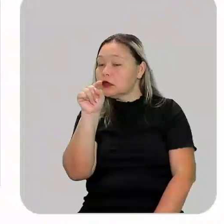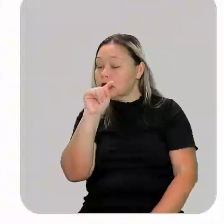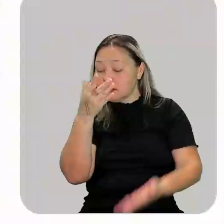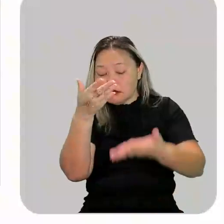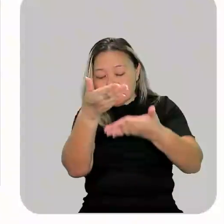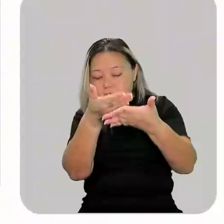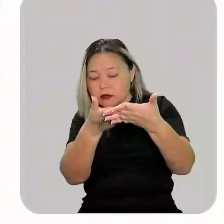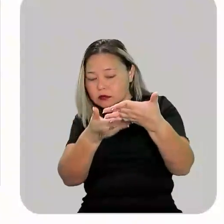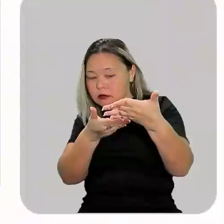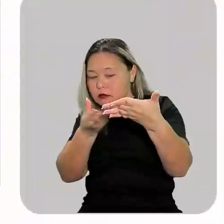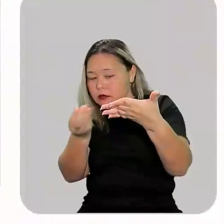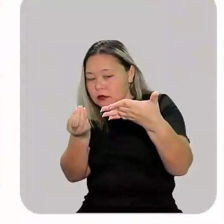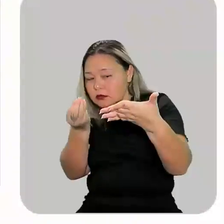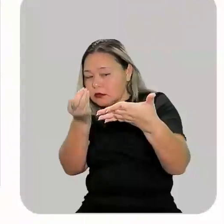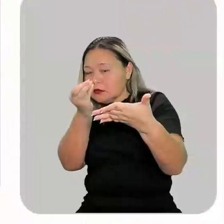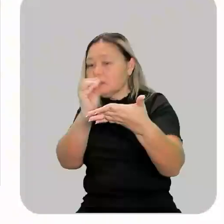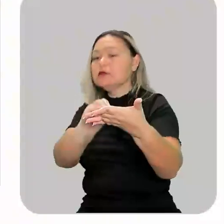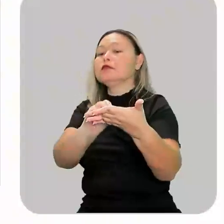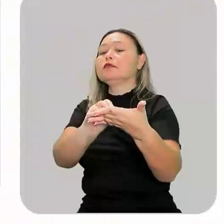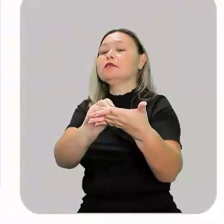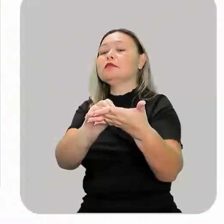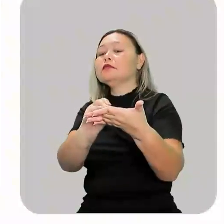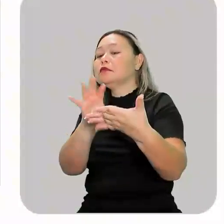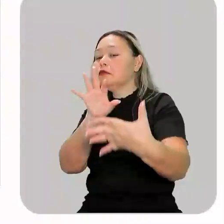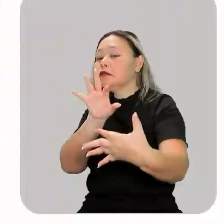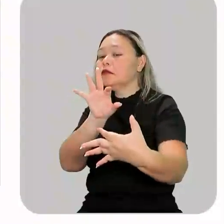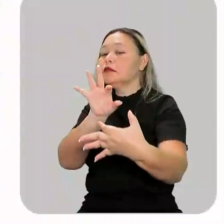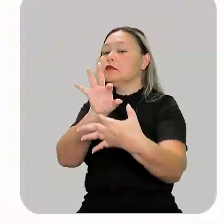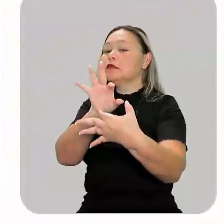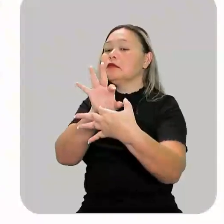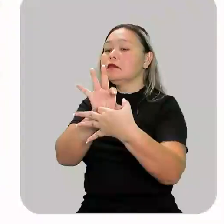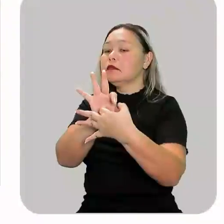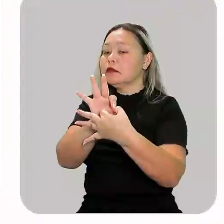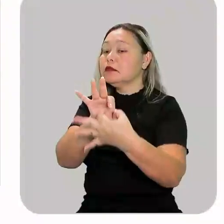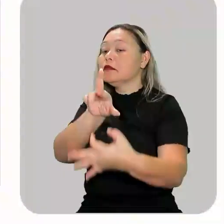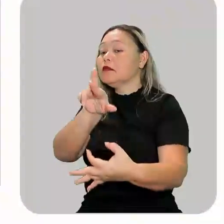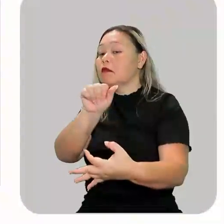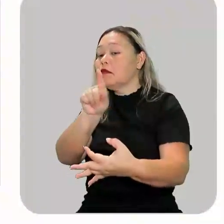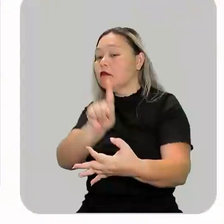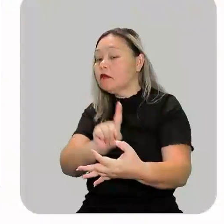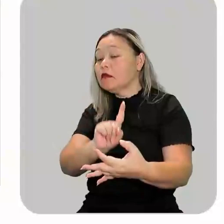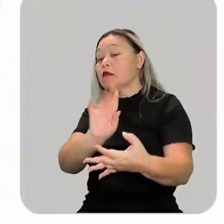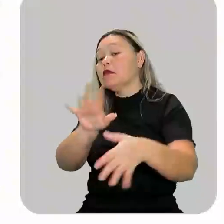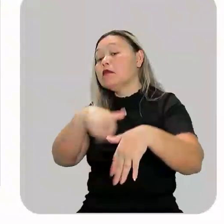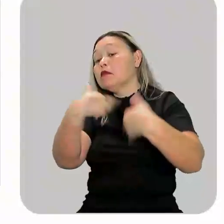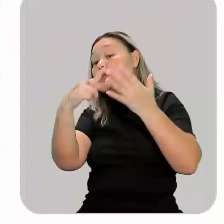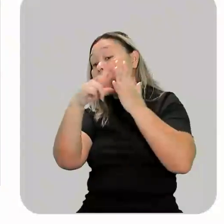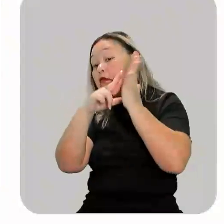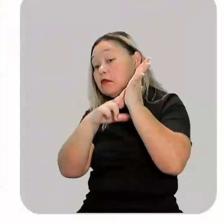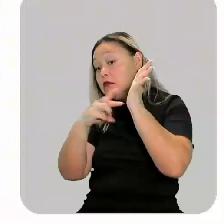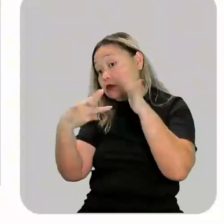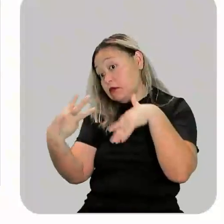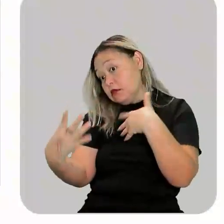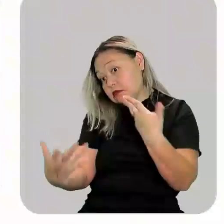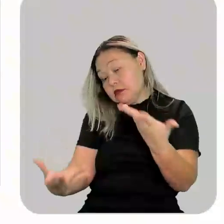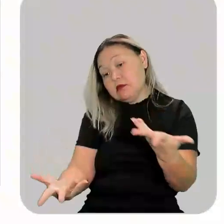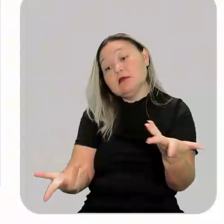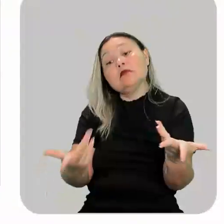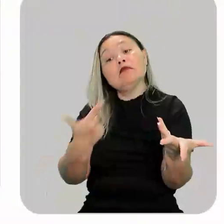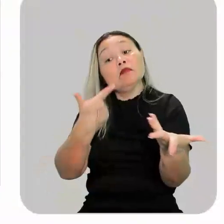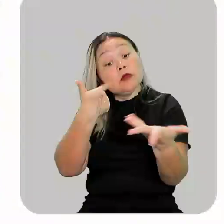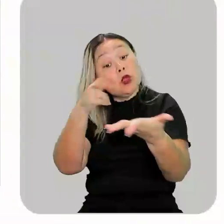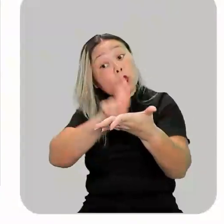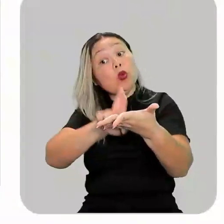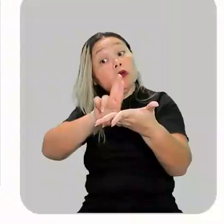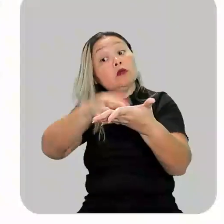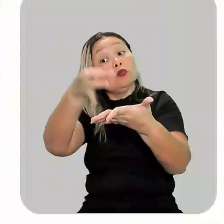enredo, encaixar o conteúdo associado à razão ou à regra de 3. E aí tem que usar de forma